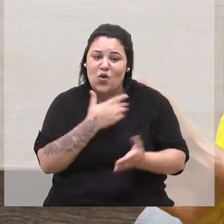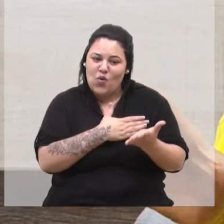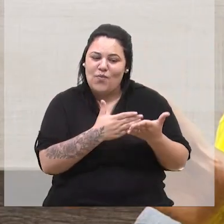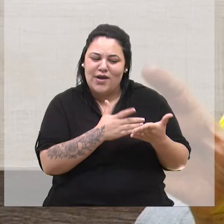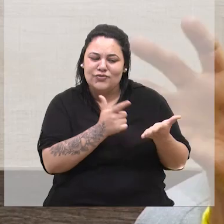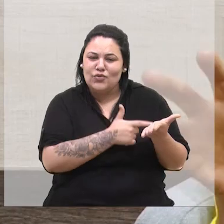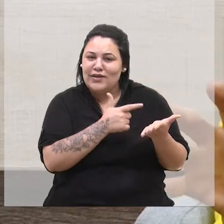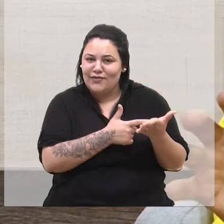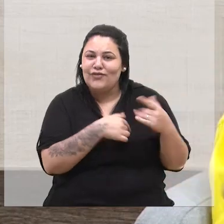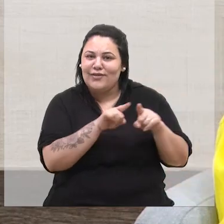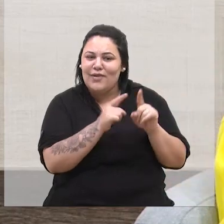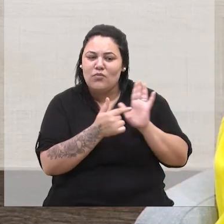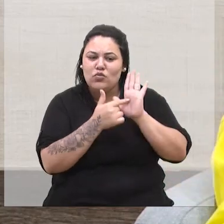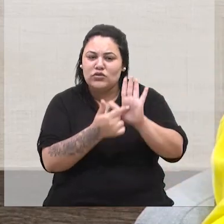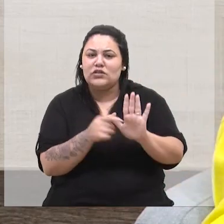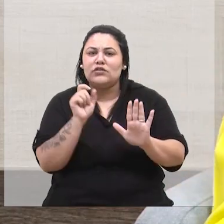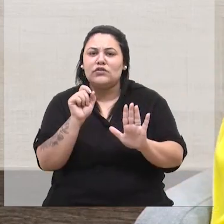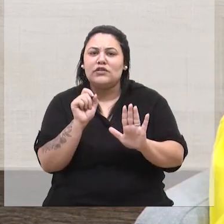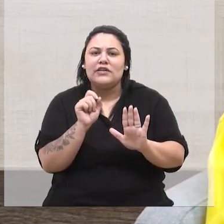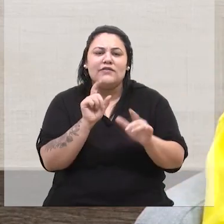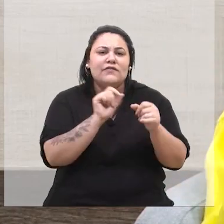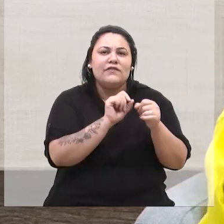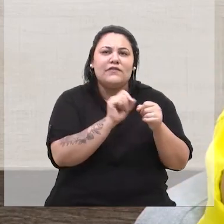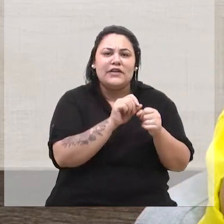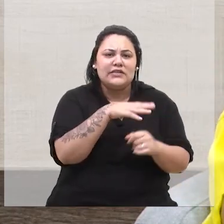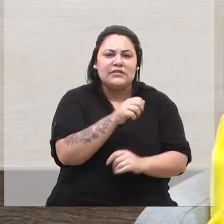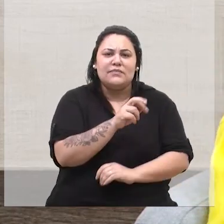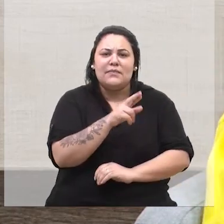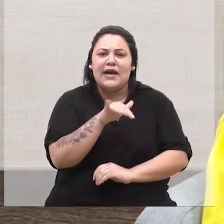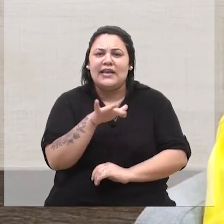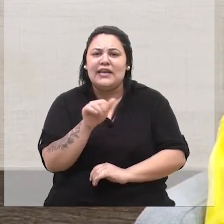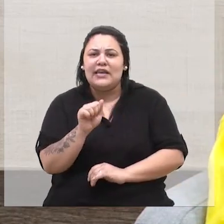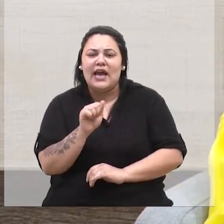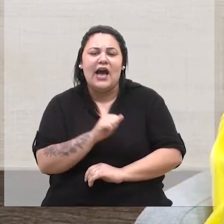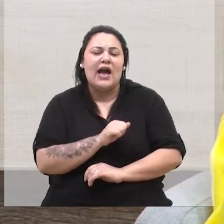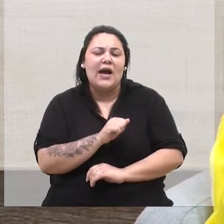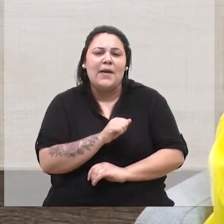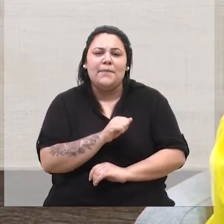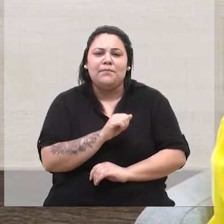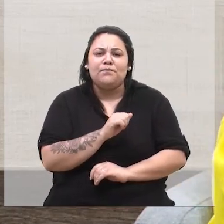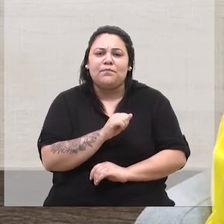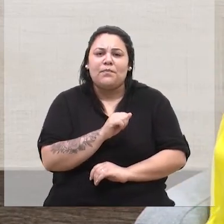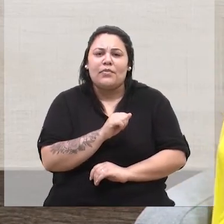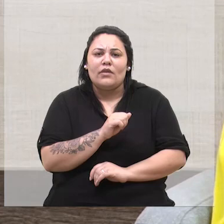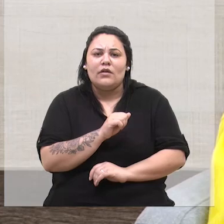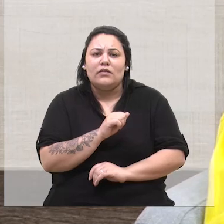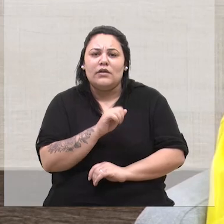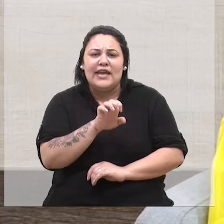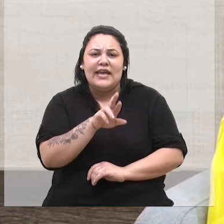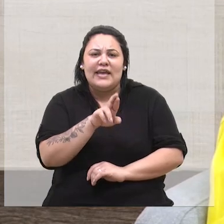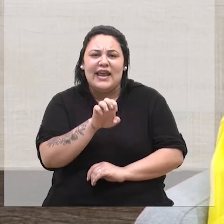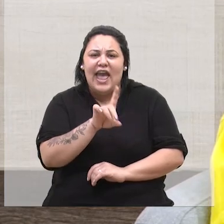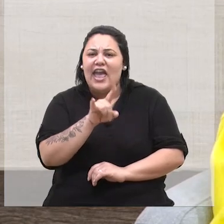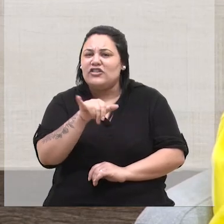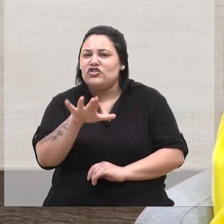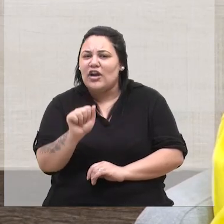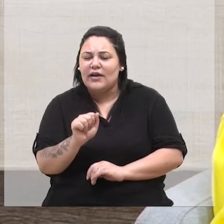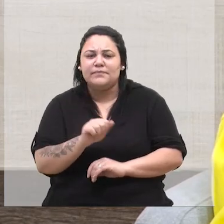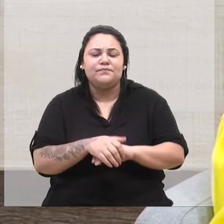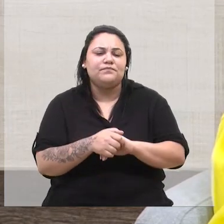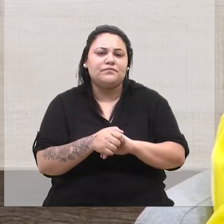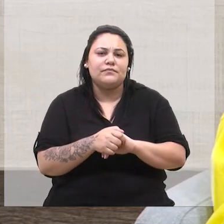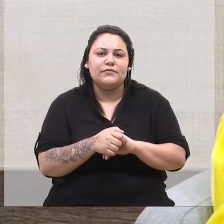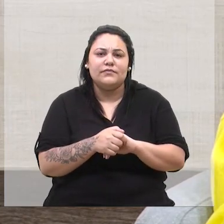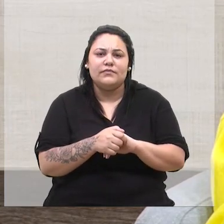a obra mostrando o que fez Lorraine Girão, Maria Abel Machado, Vânia Herédia.